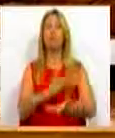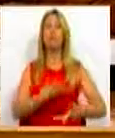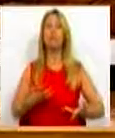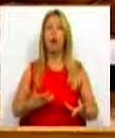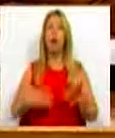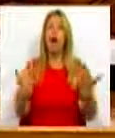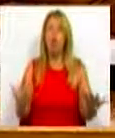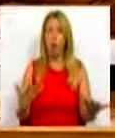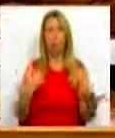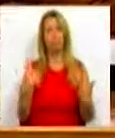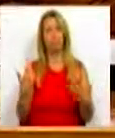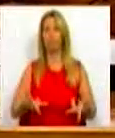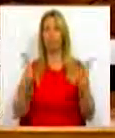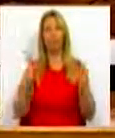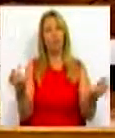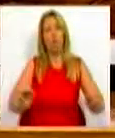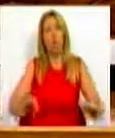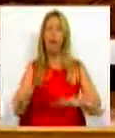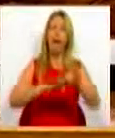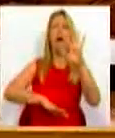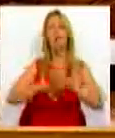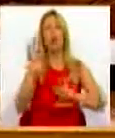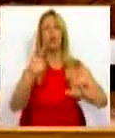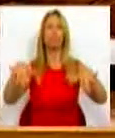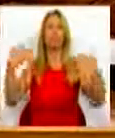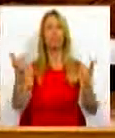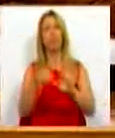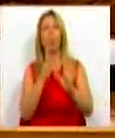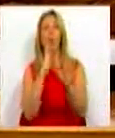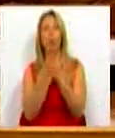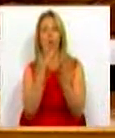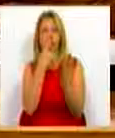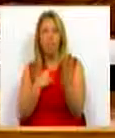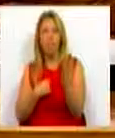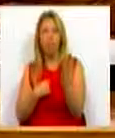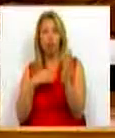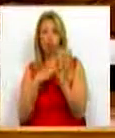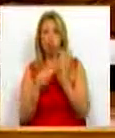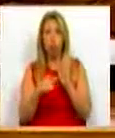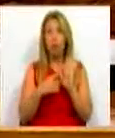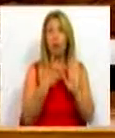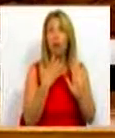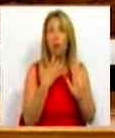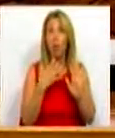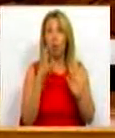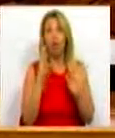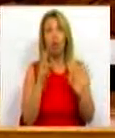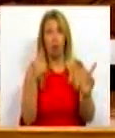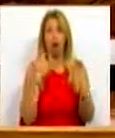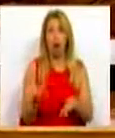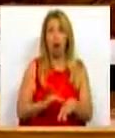ser entendida como abrir brechas nos mecanismos de garantia de rigor numa medida que é socialmente tão visível e tão sensível.